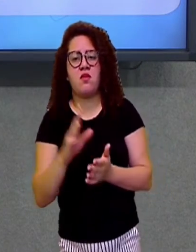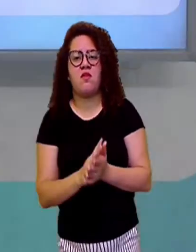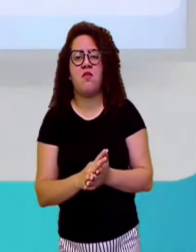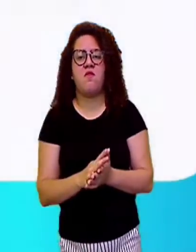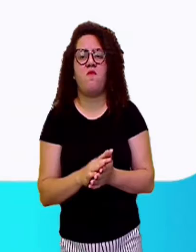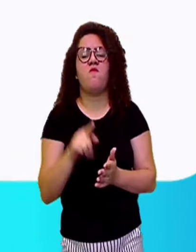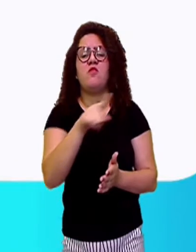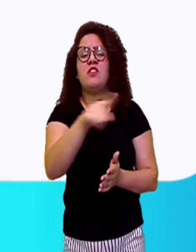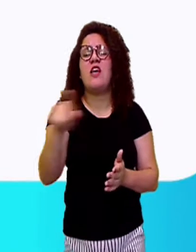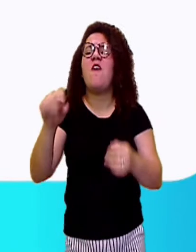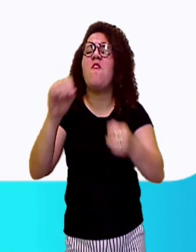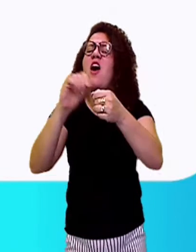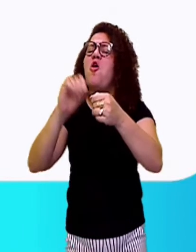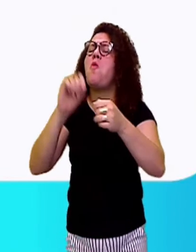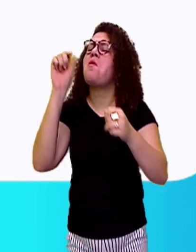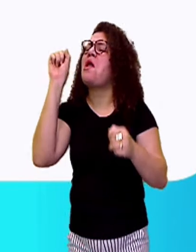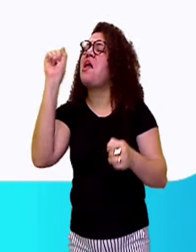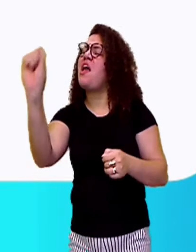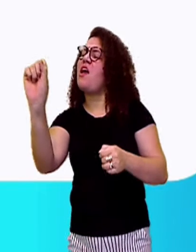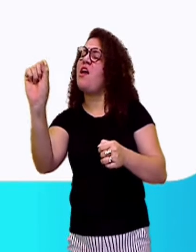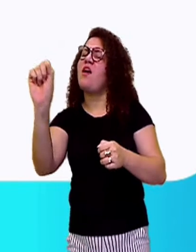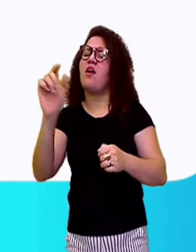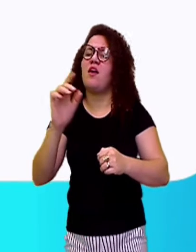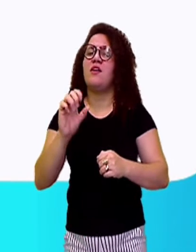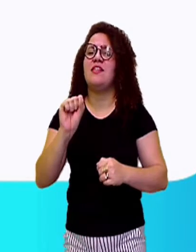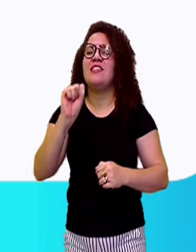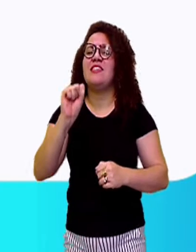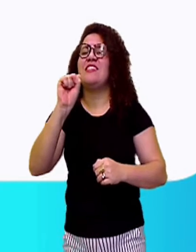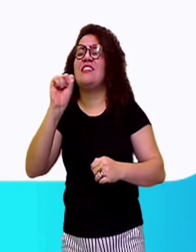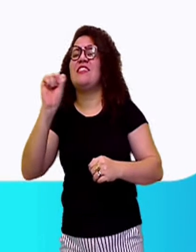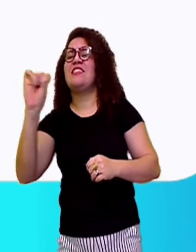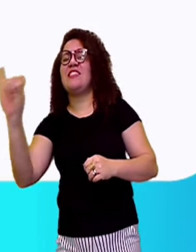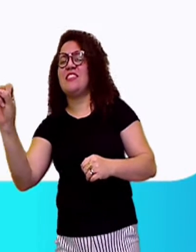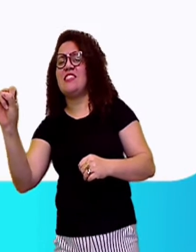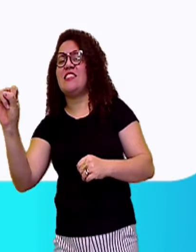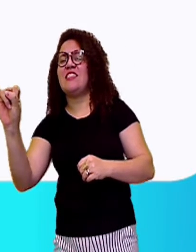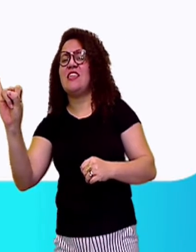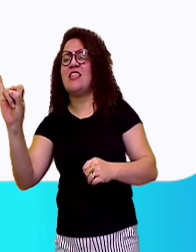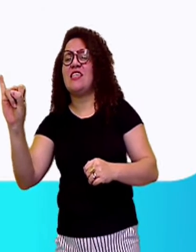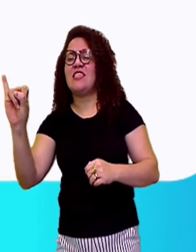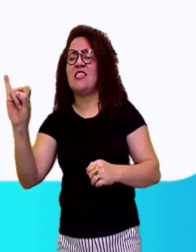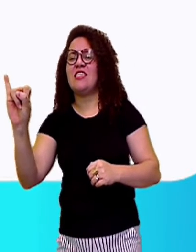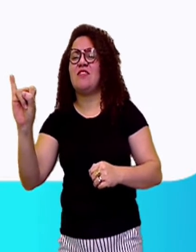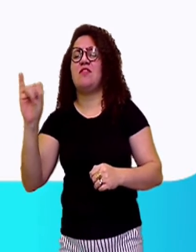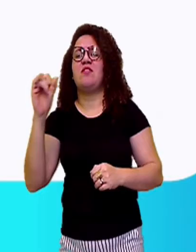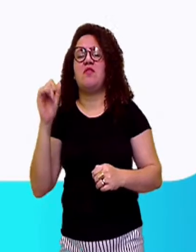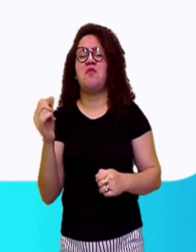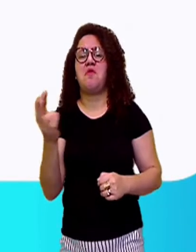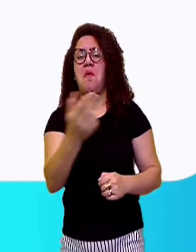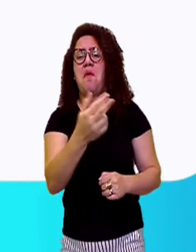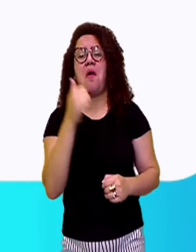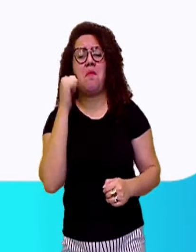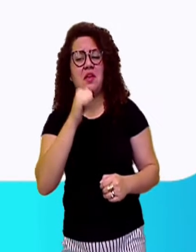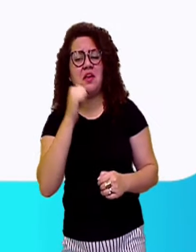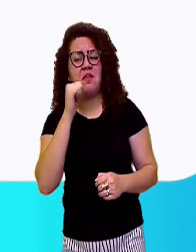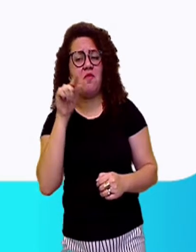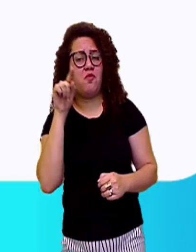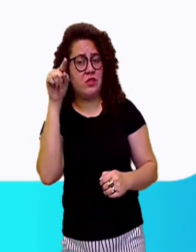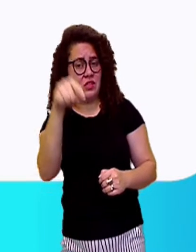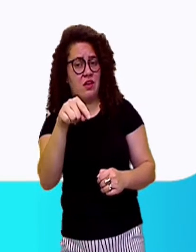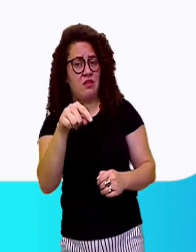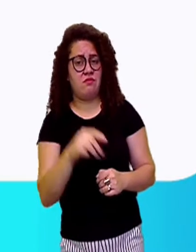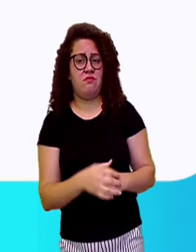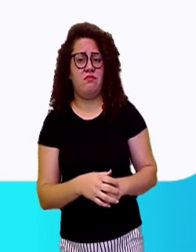que você faria? Se estivesse no lugar dessa menina, né, da situação